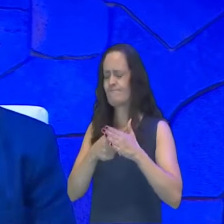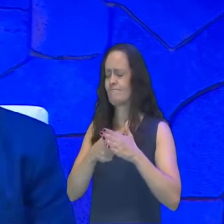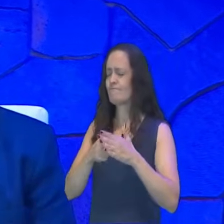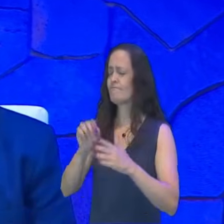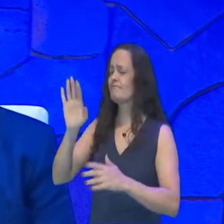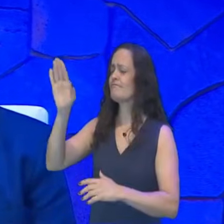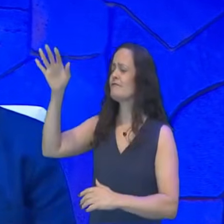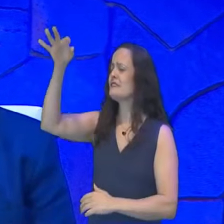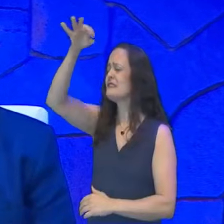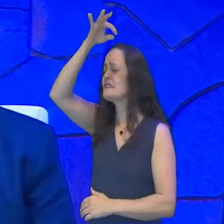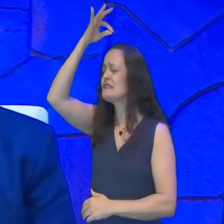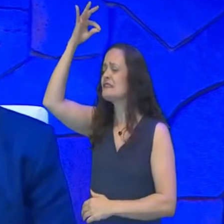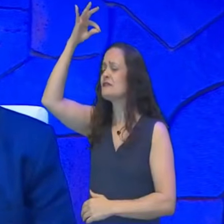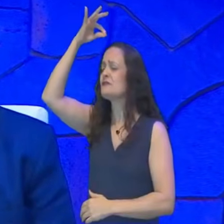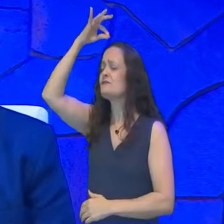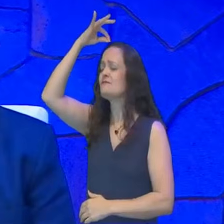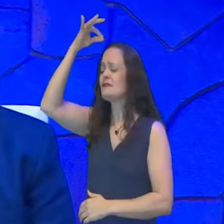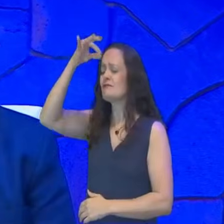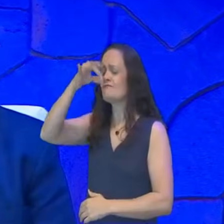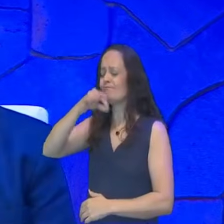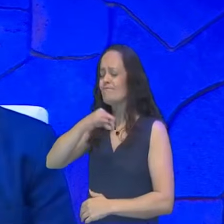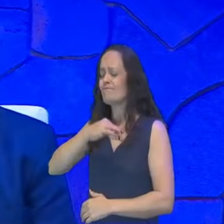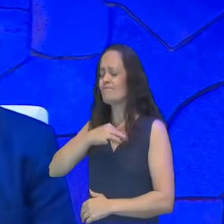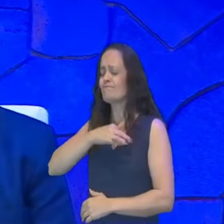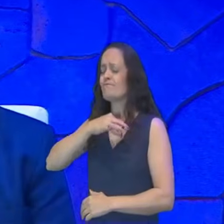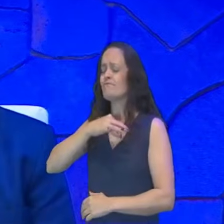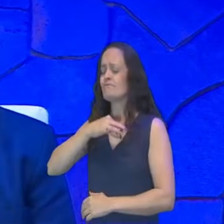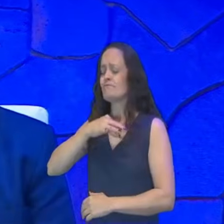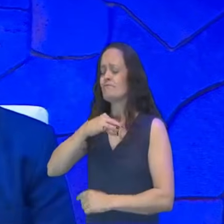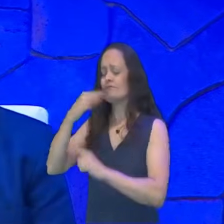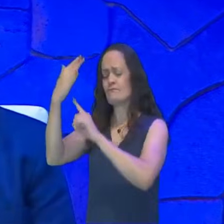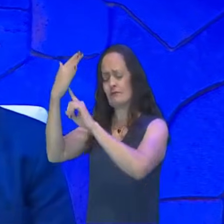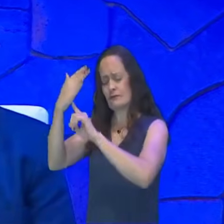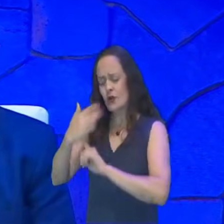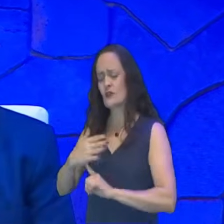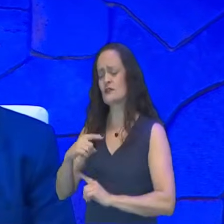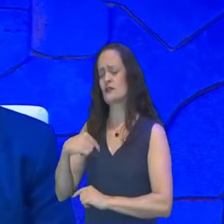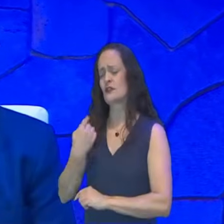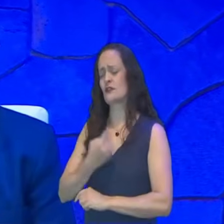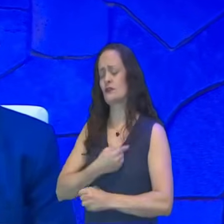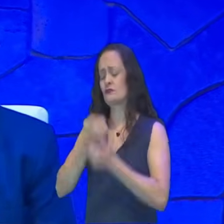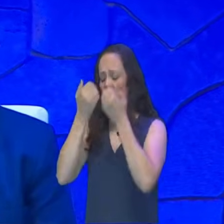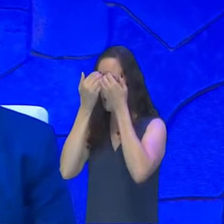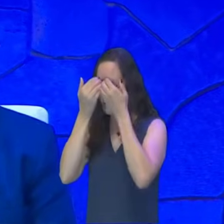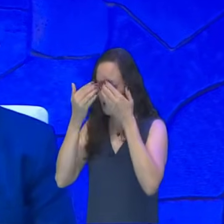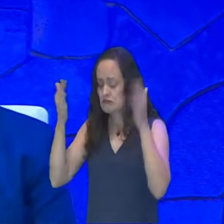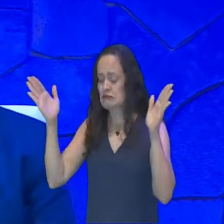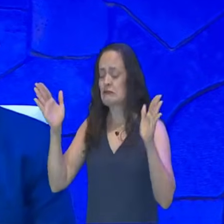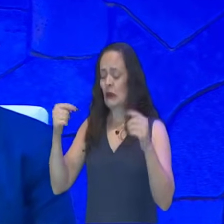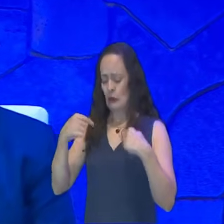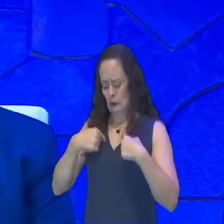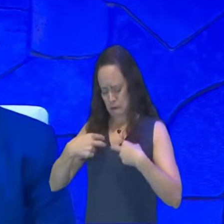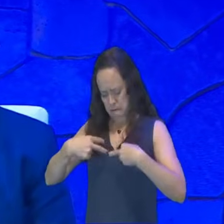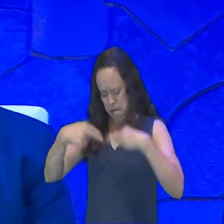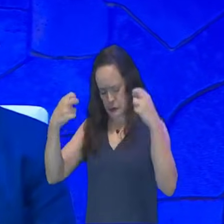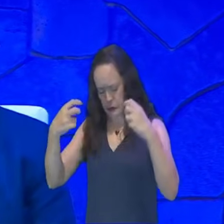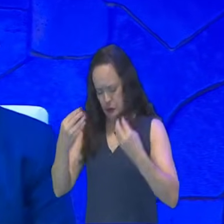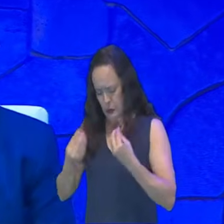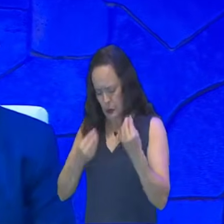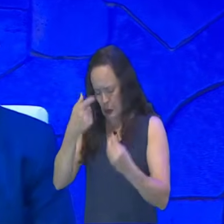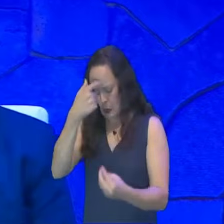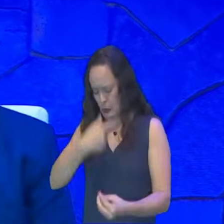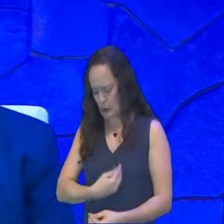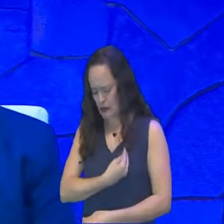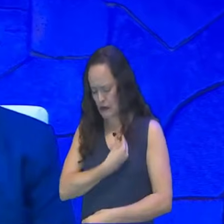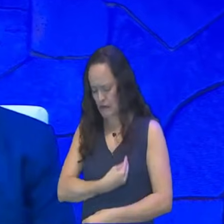Santo, nos traz a realidade espiritual de como estamos. Aqui é